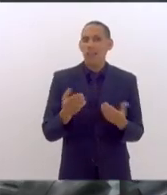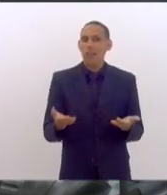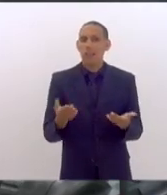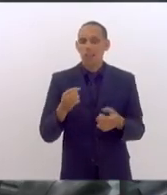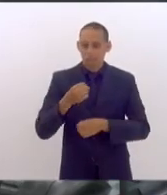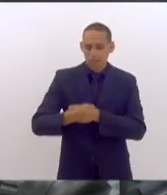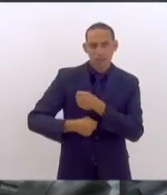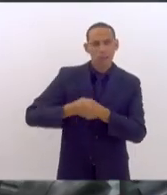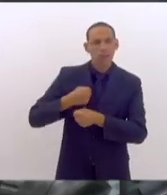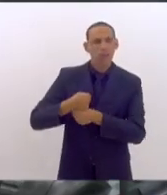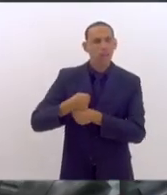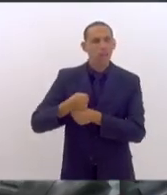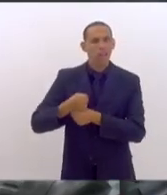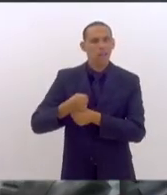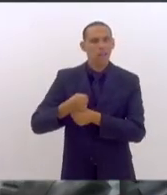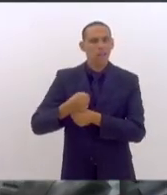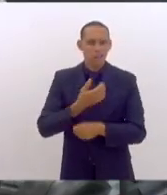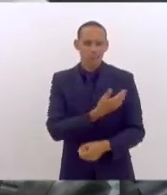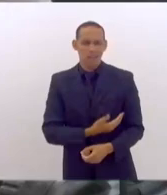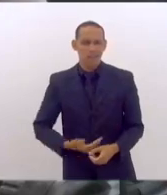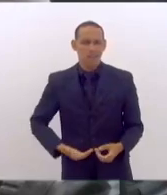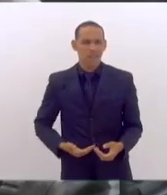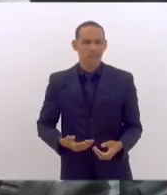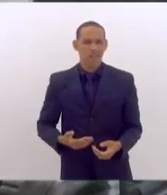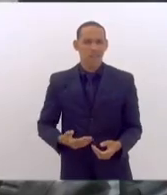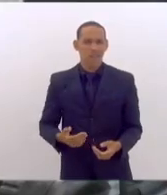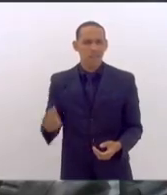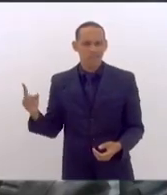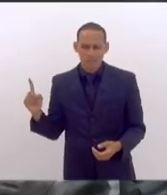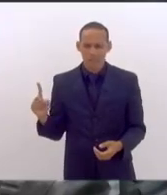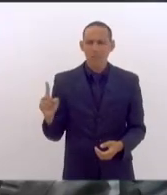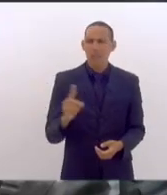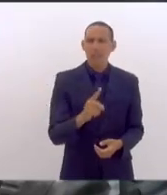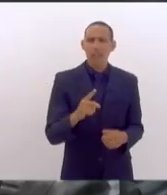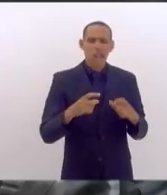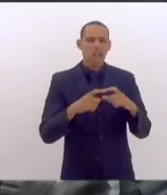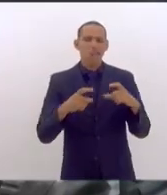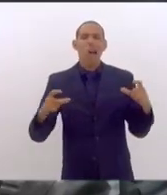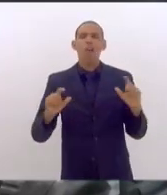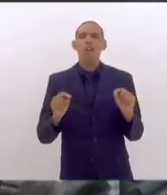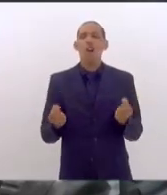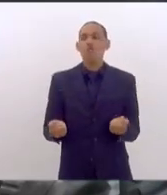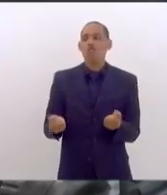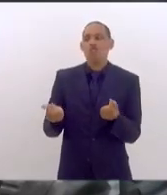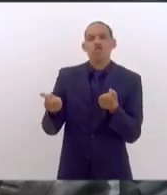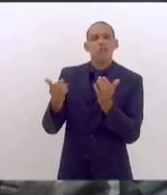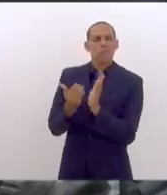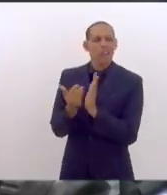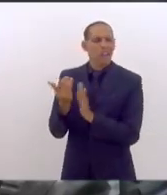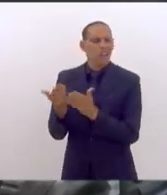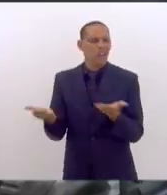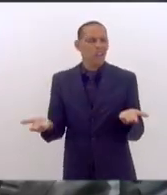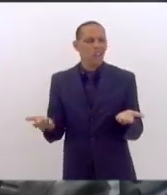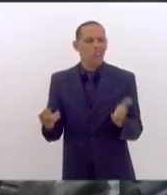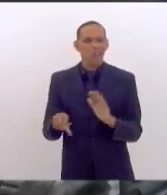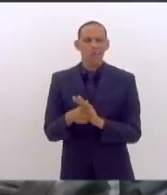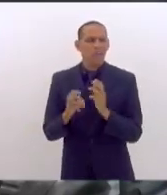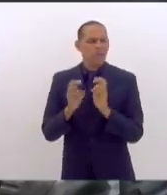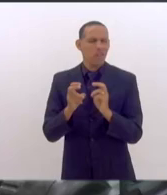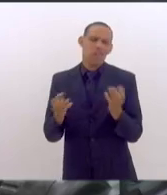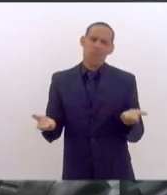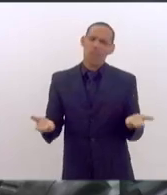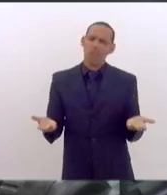chegando que vem o governo do estado apareça com uma fórmula de aumentar o valor da tarifa do transporte